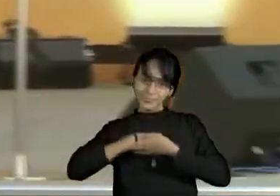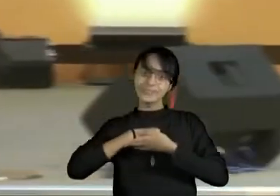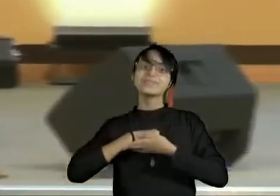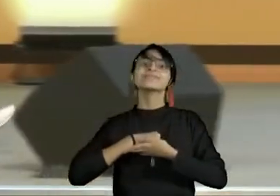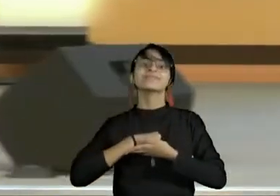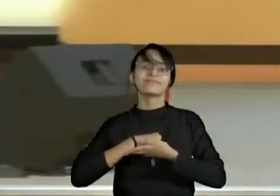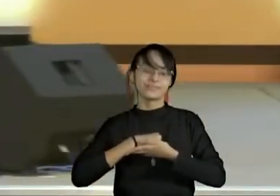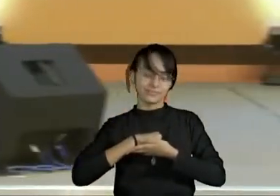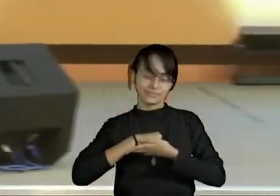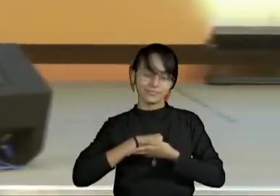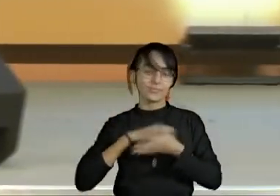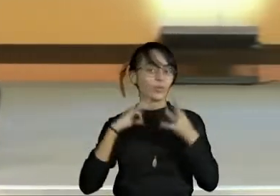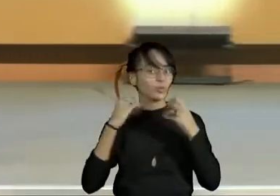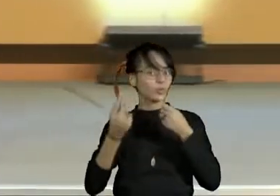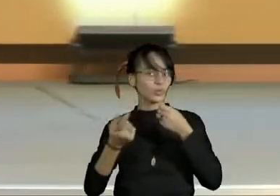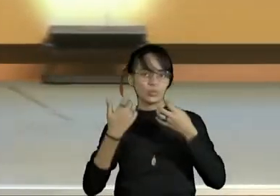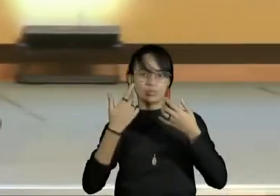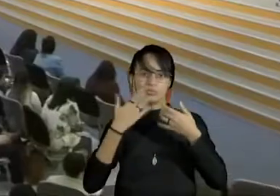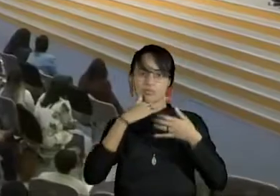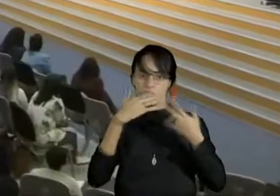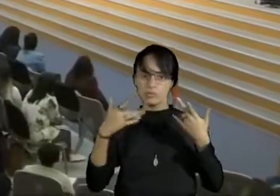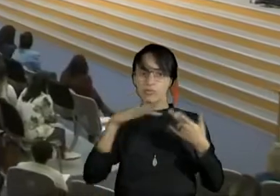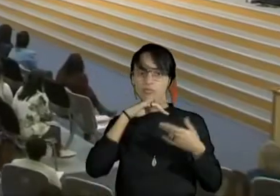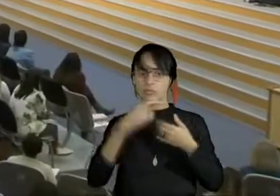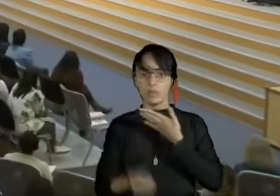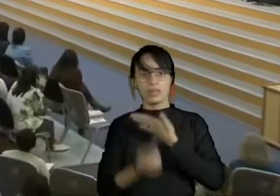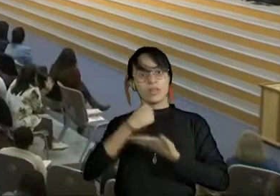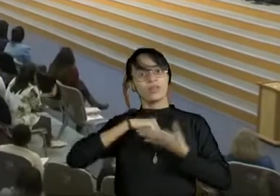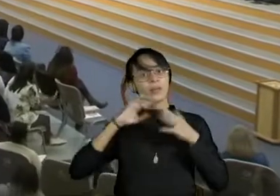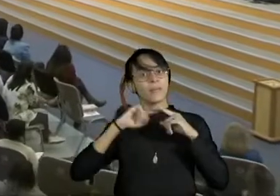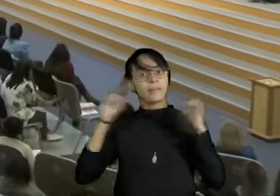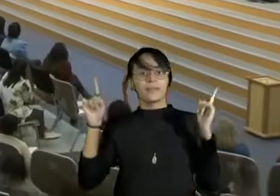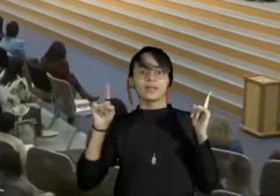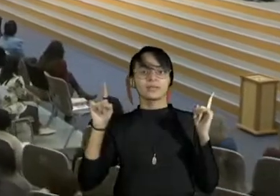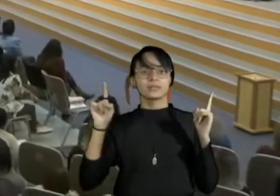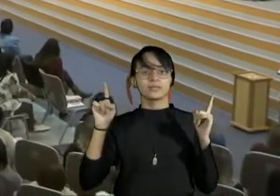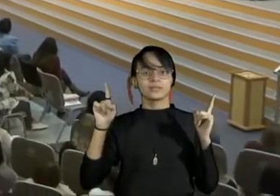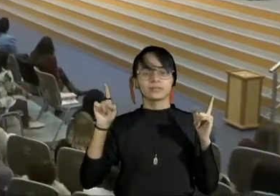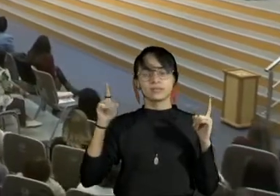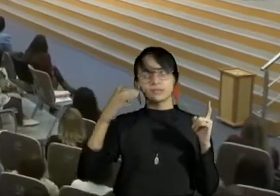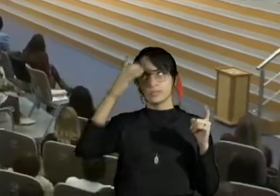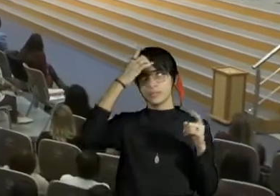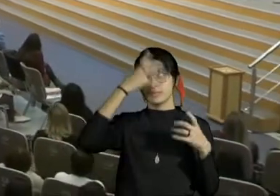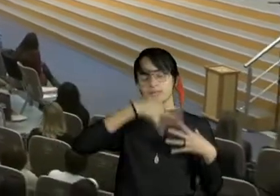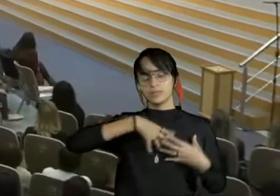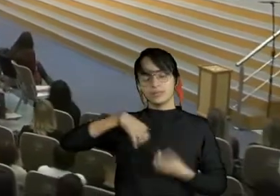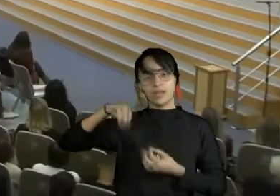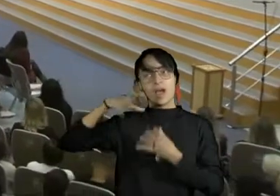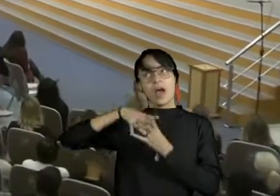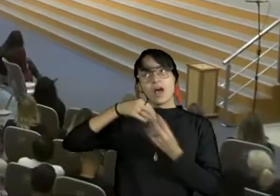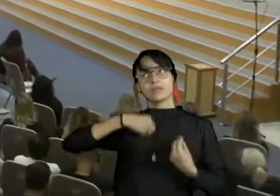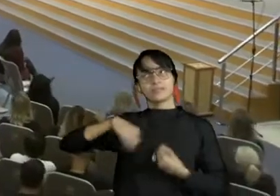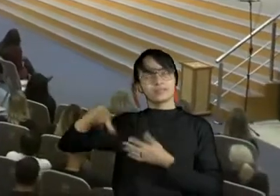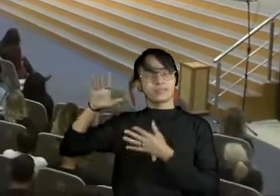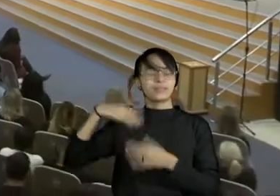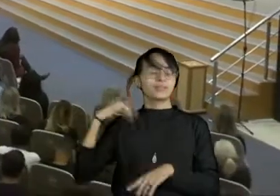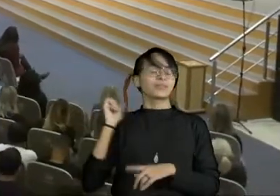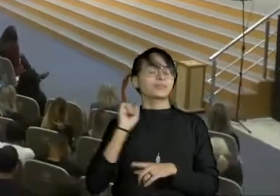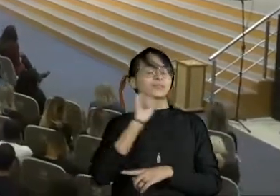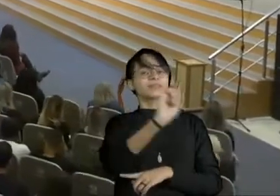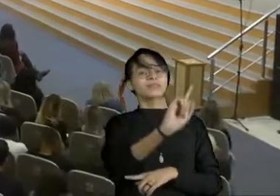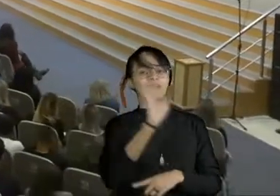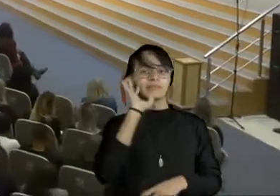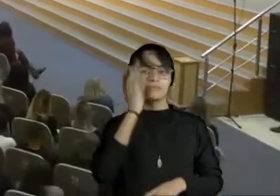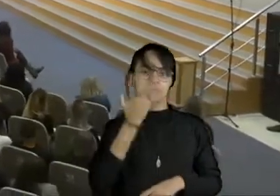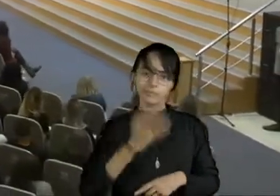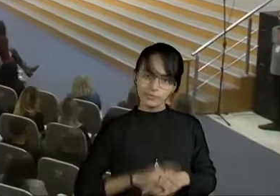está lá dentro. Mas ela coloca tudo na mão do Espírito e diz, segura a alma que eu vou atrás do profeta. Só